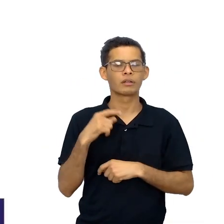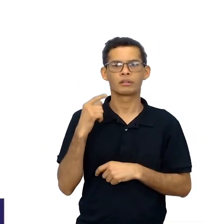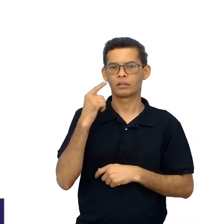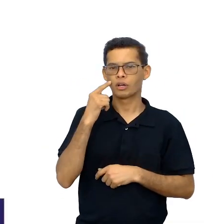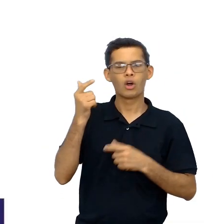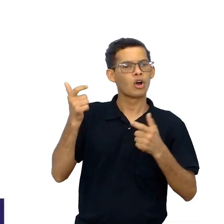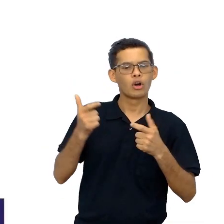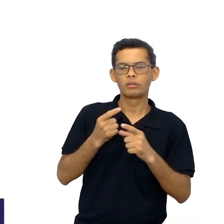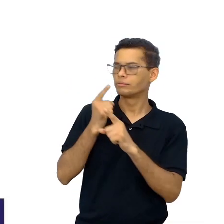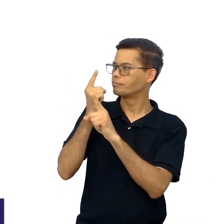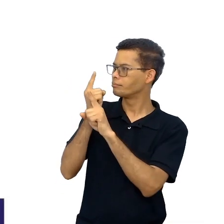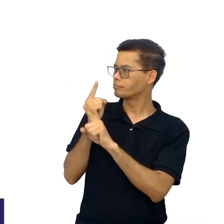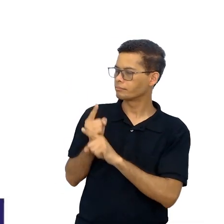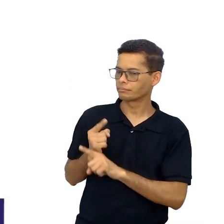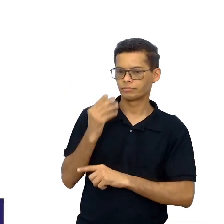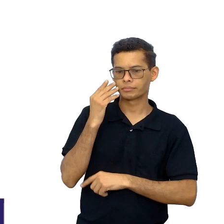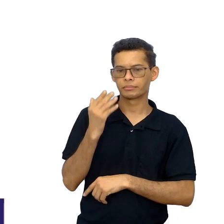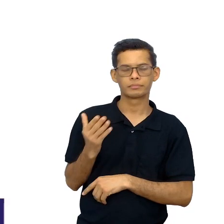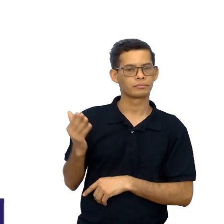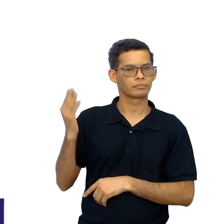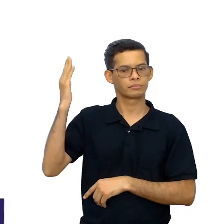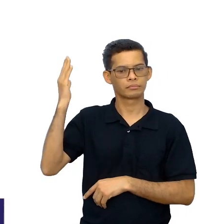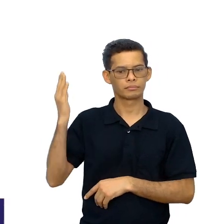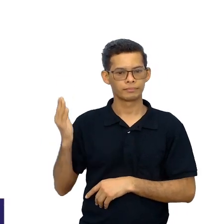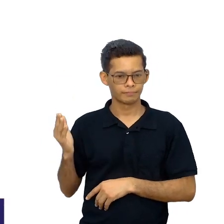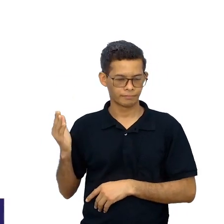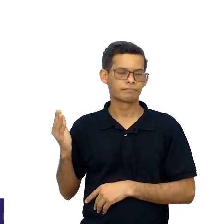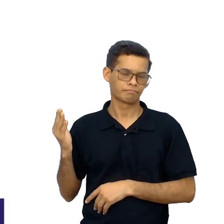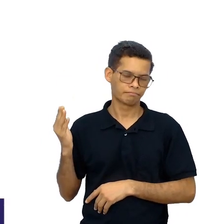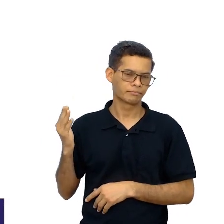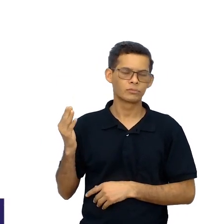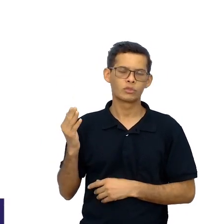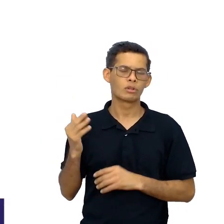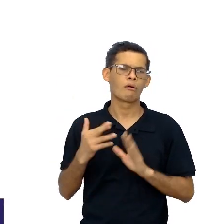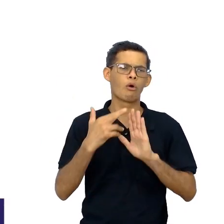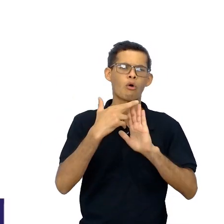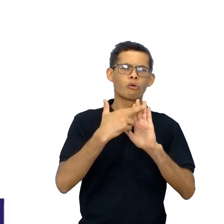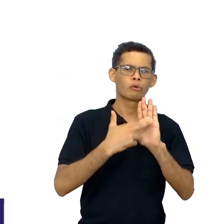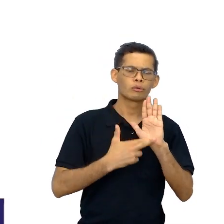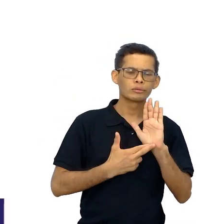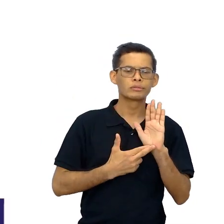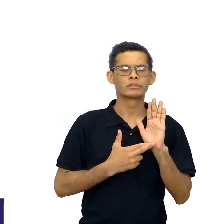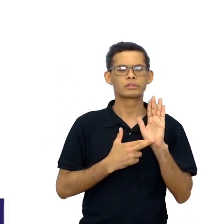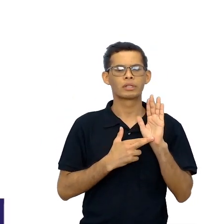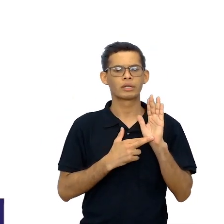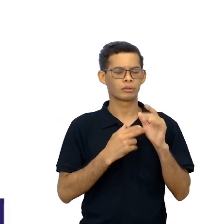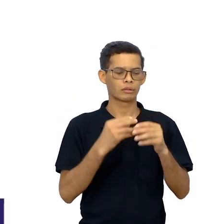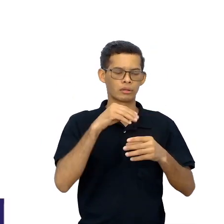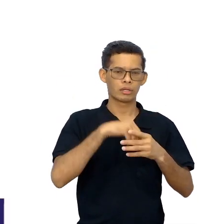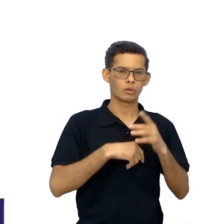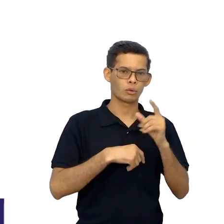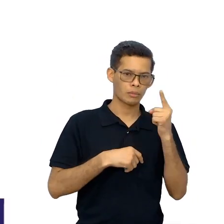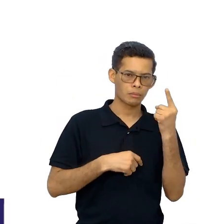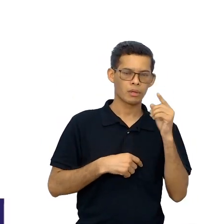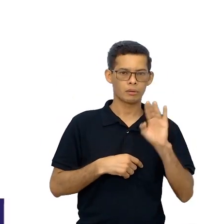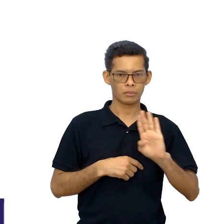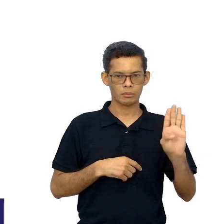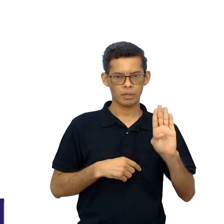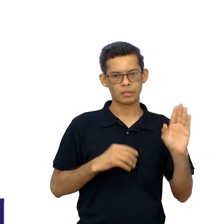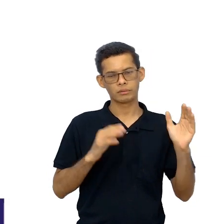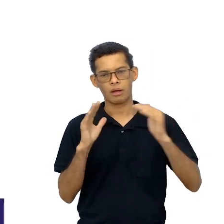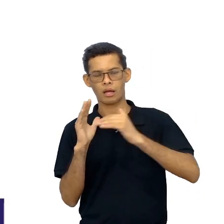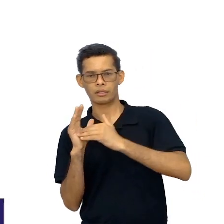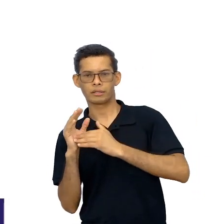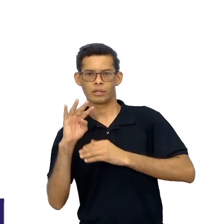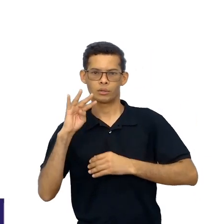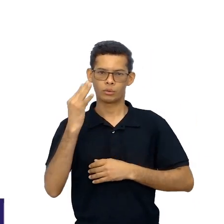sabem. Convidamos vocês a buscarem todos os roteiros formativos, desde o 1º bimestre até o 4º